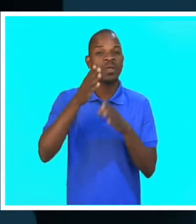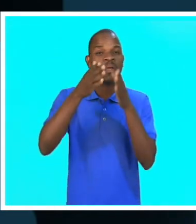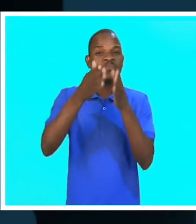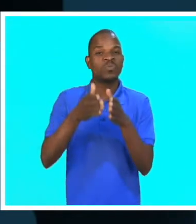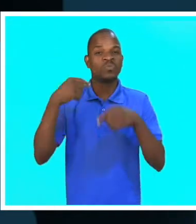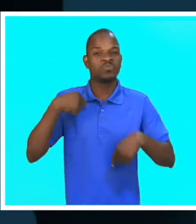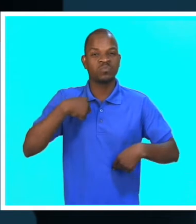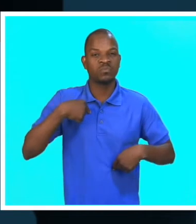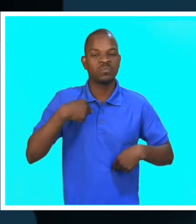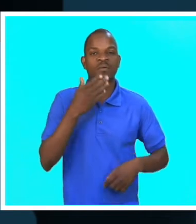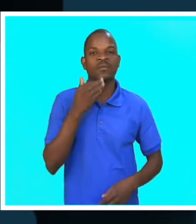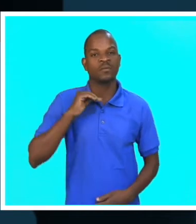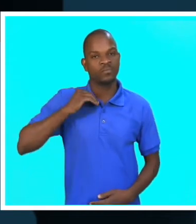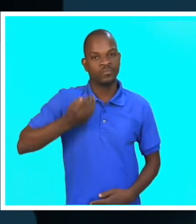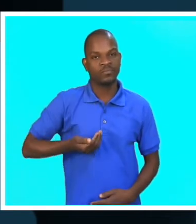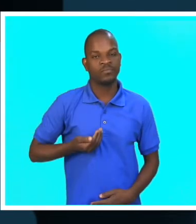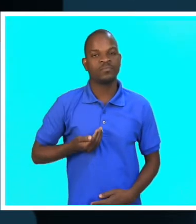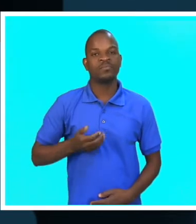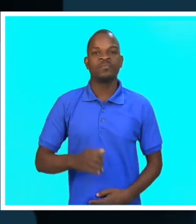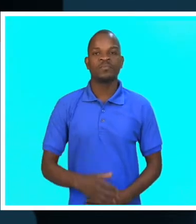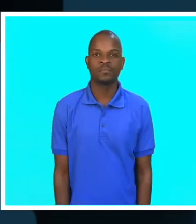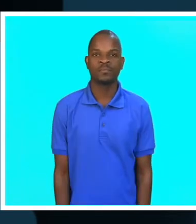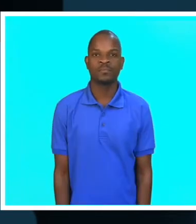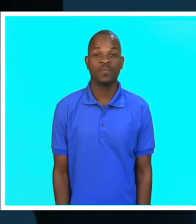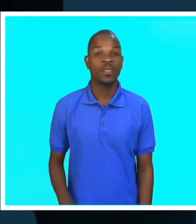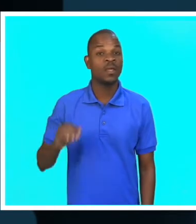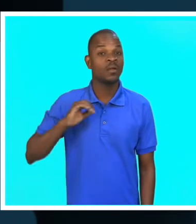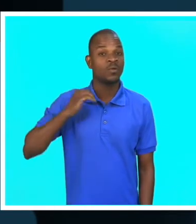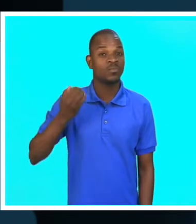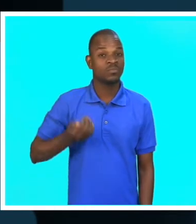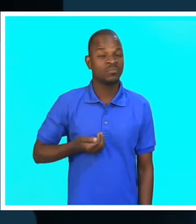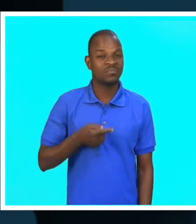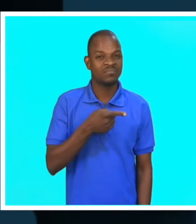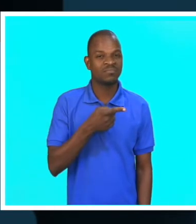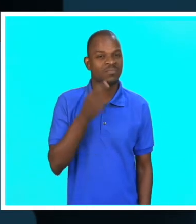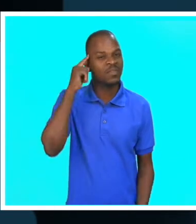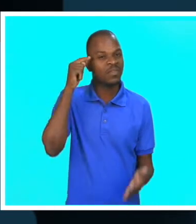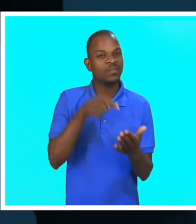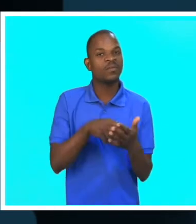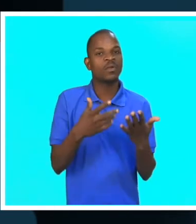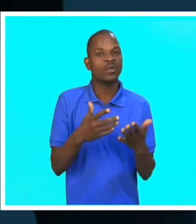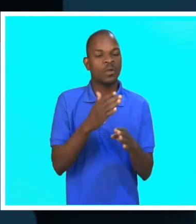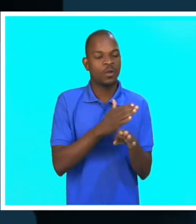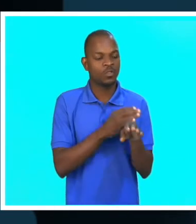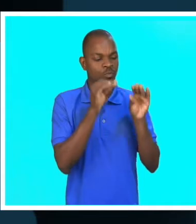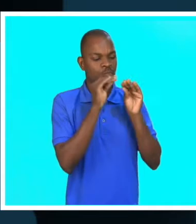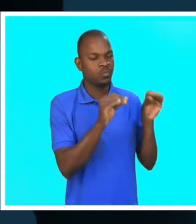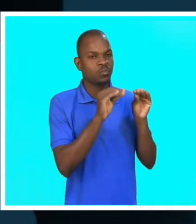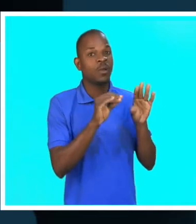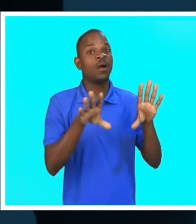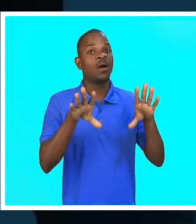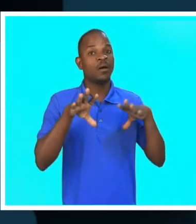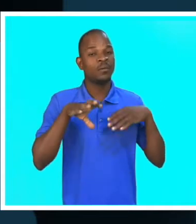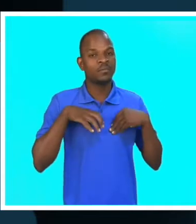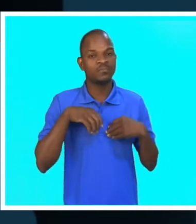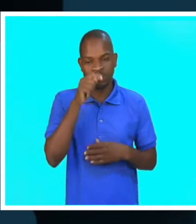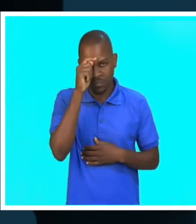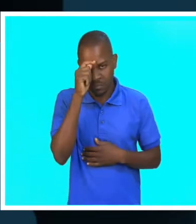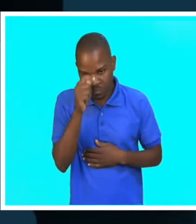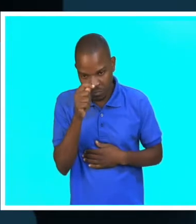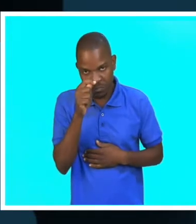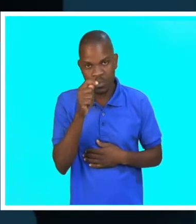maior número de vítimas de violência são mulheres. A mulher é aquela que é educada para ser submissa, para respeitar o